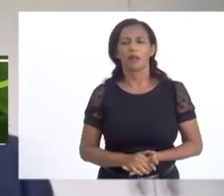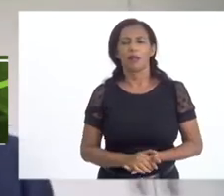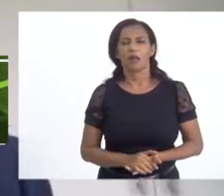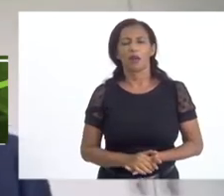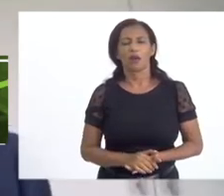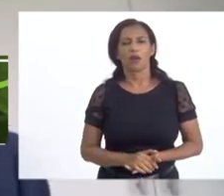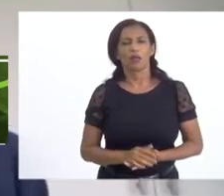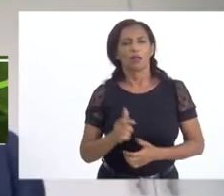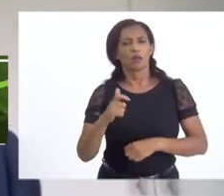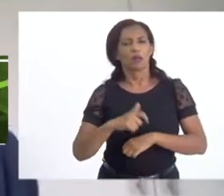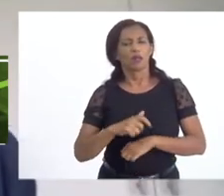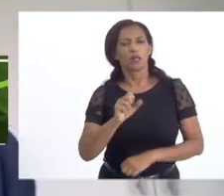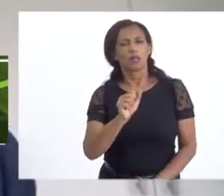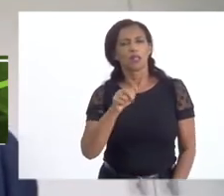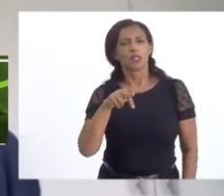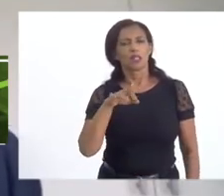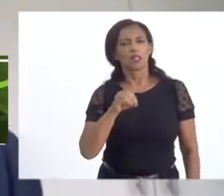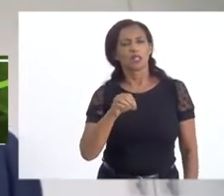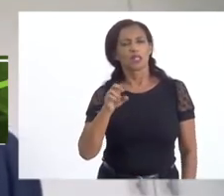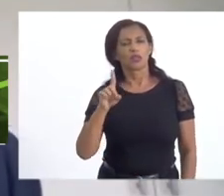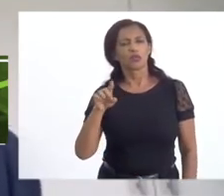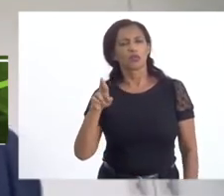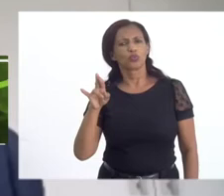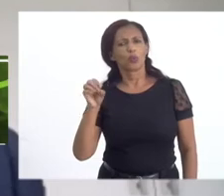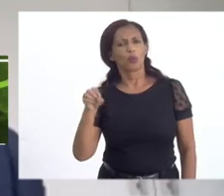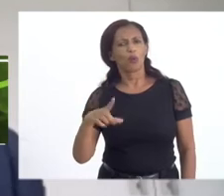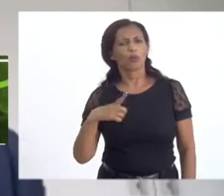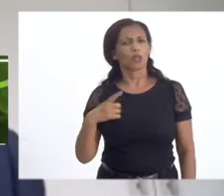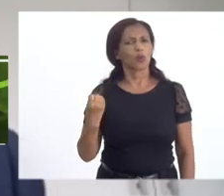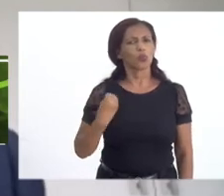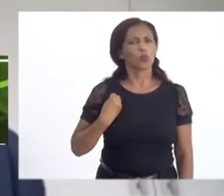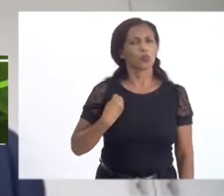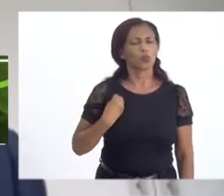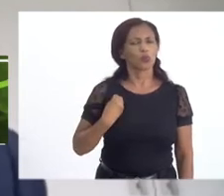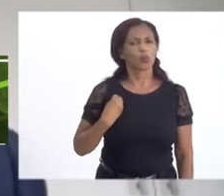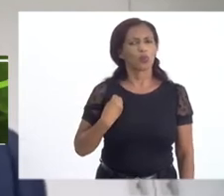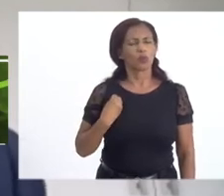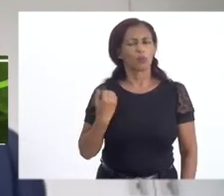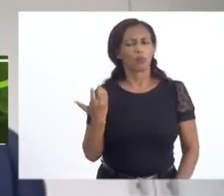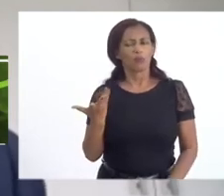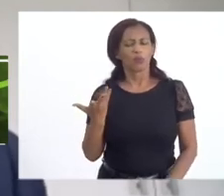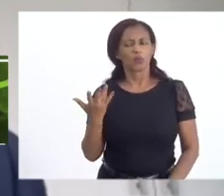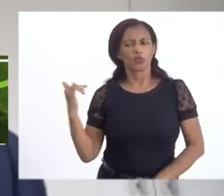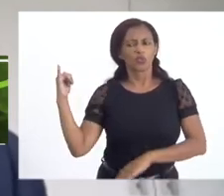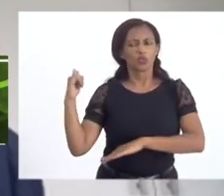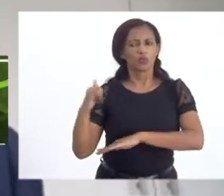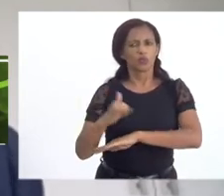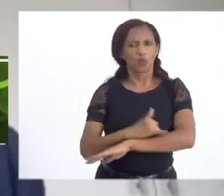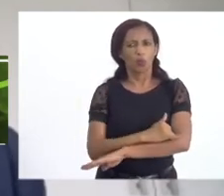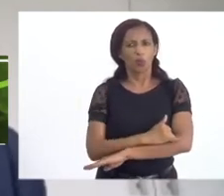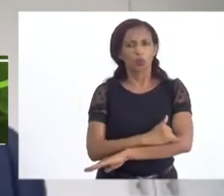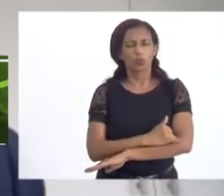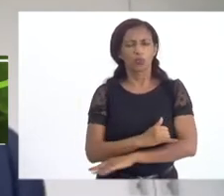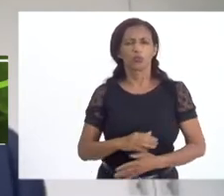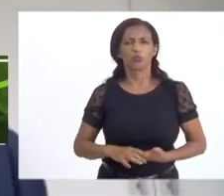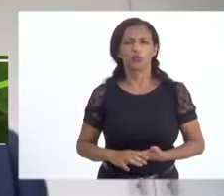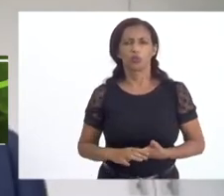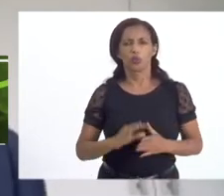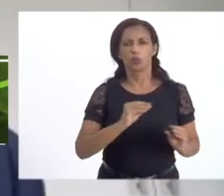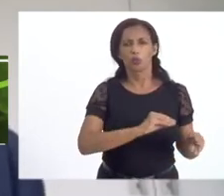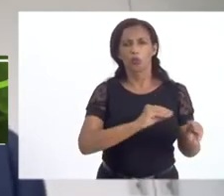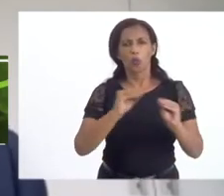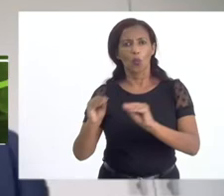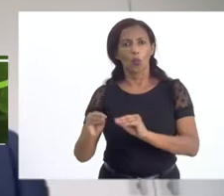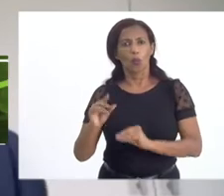Dumont, saber se o gerente do aeroporto teria um número para contribuir para o nosso debate do número de voos que foram transferidos